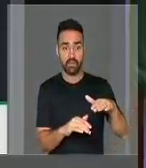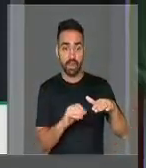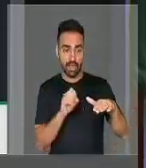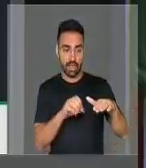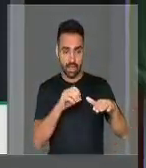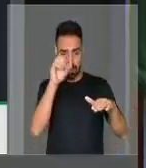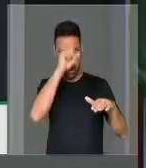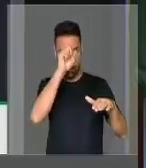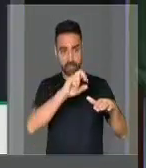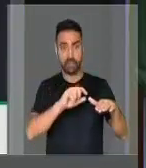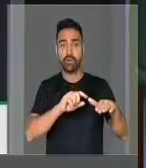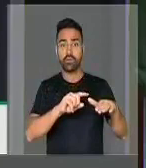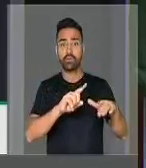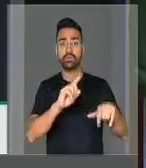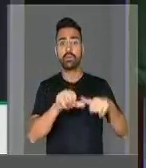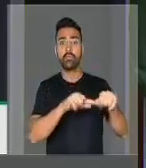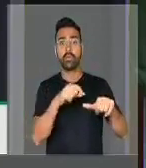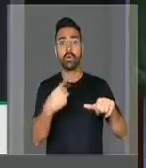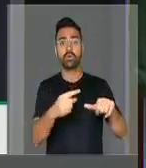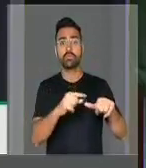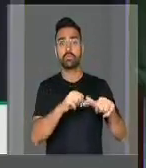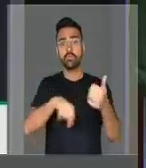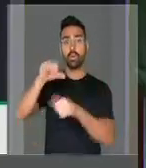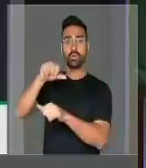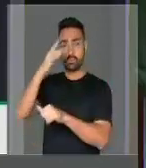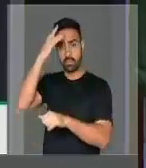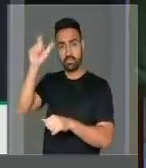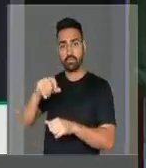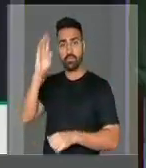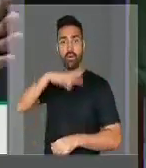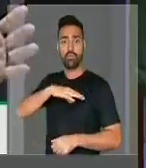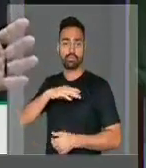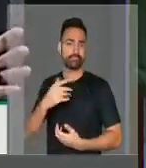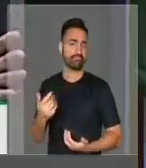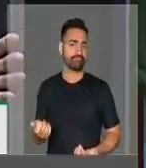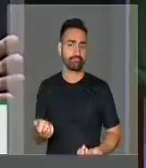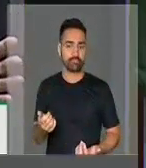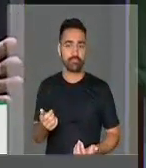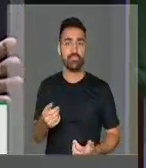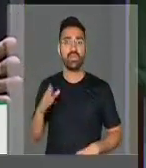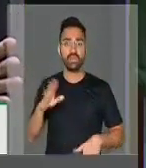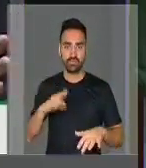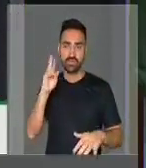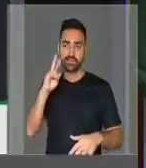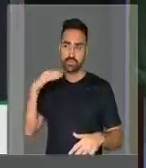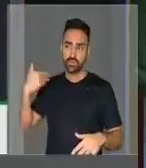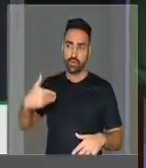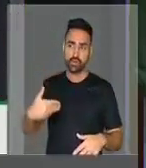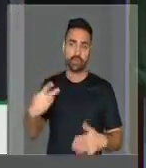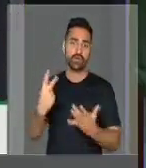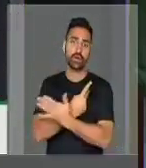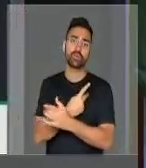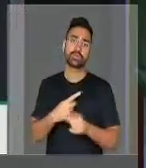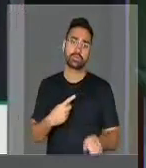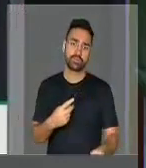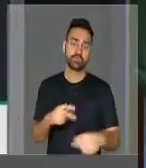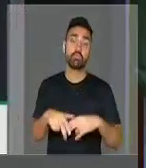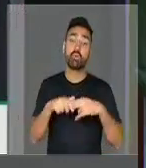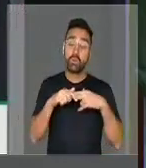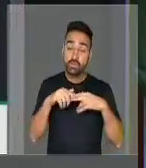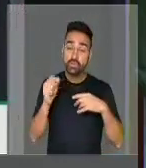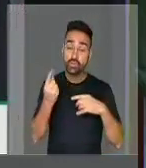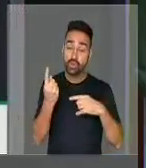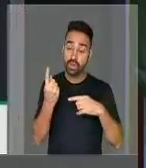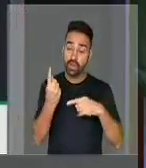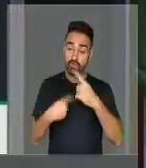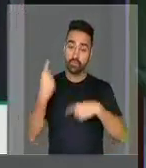opressor. E muitas vezes, na história das revoluções humanas, os descaminhos vão por aí. Portanto, toda revolução é um